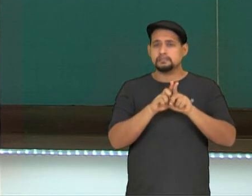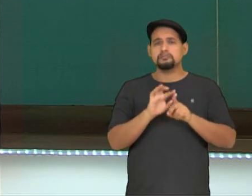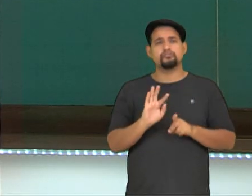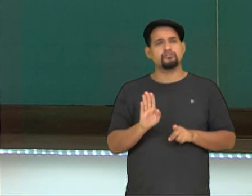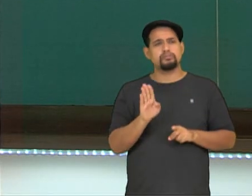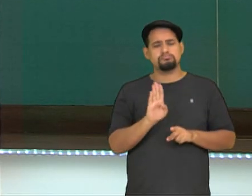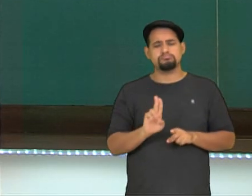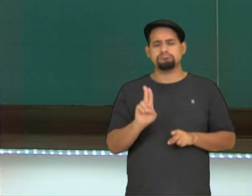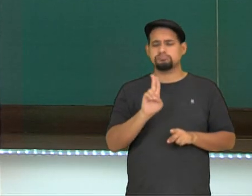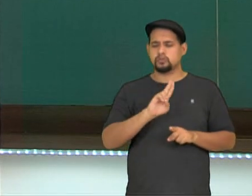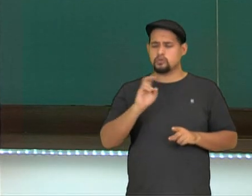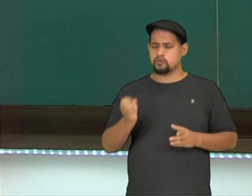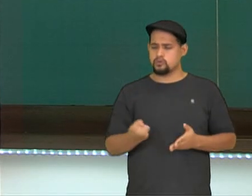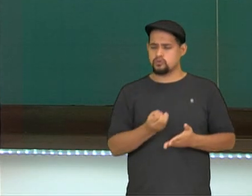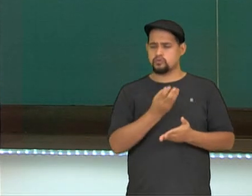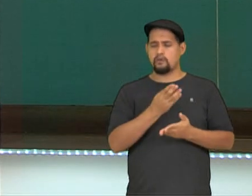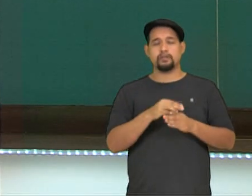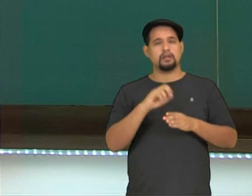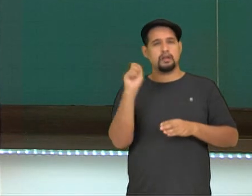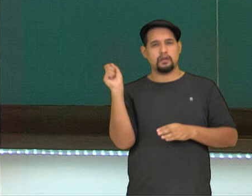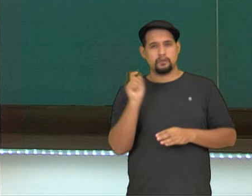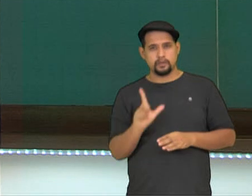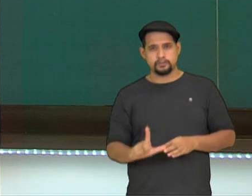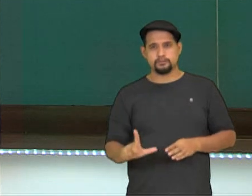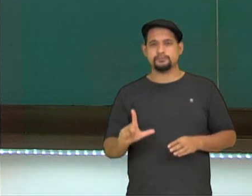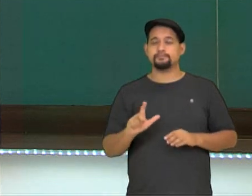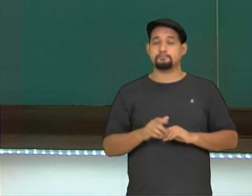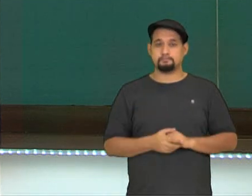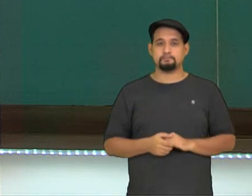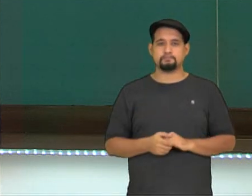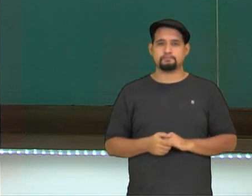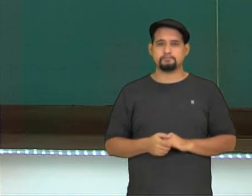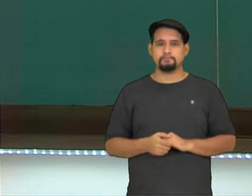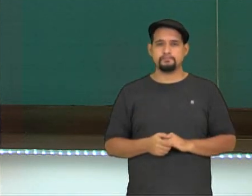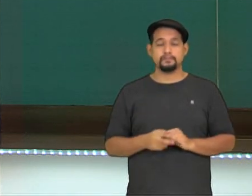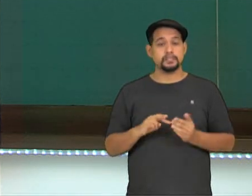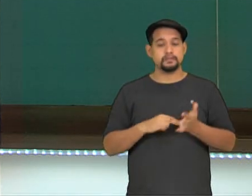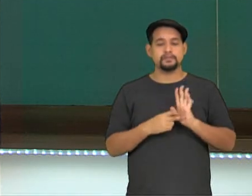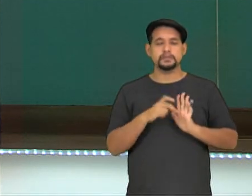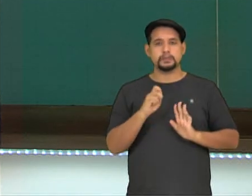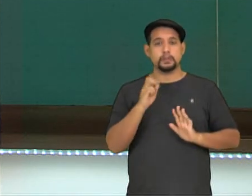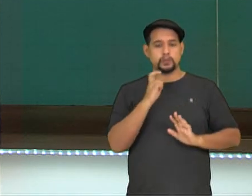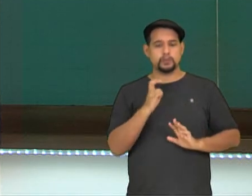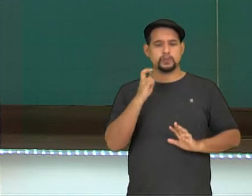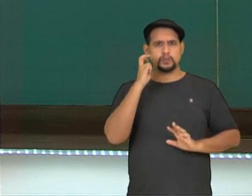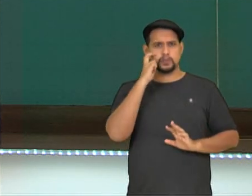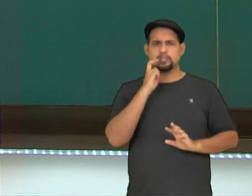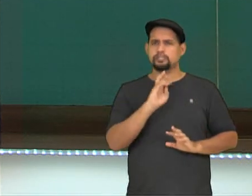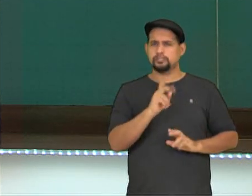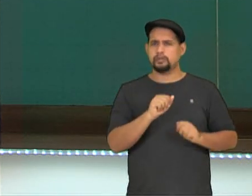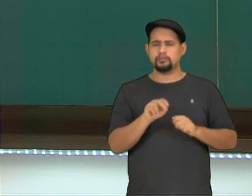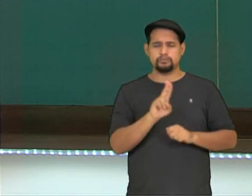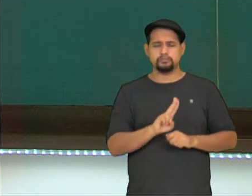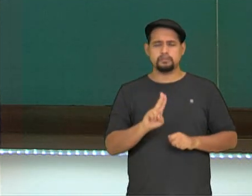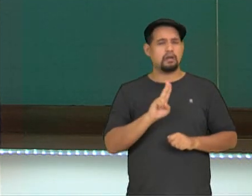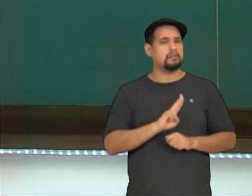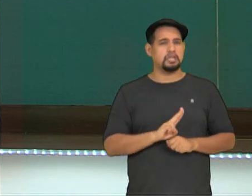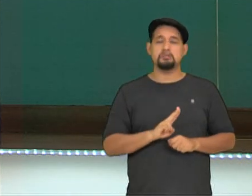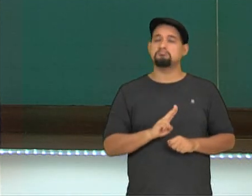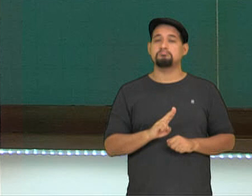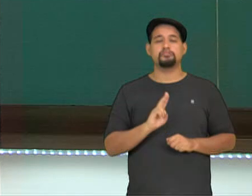já dando uma inovação, e a atuação do azul dentro da figura. É mais uma cultura grega que foi uma cultura